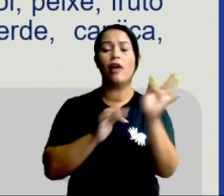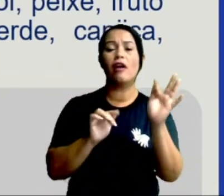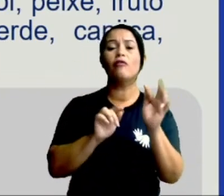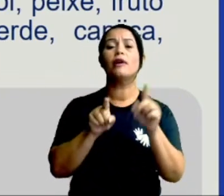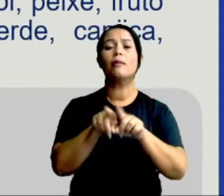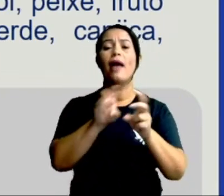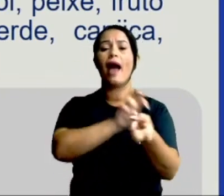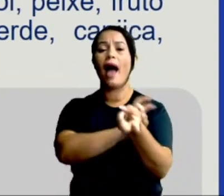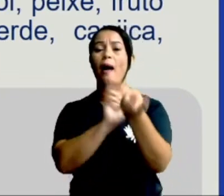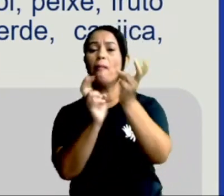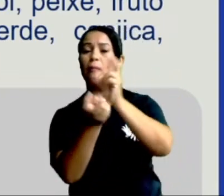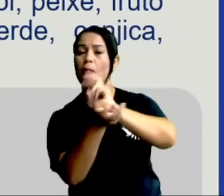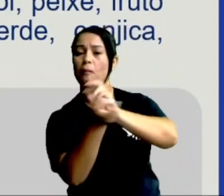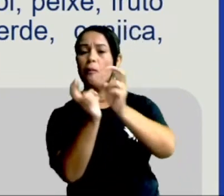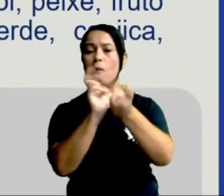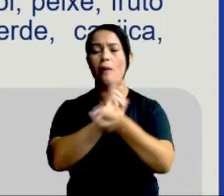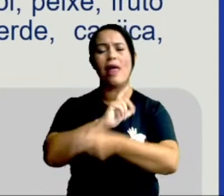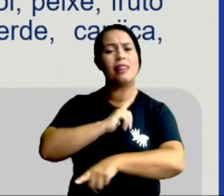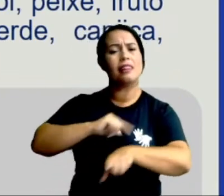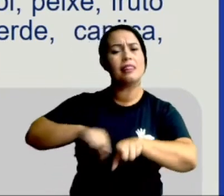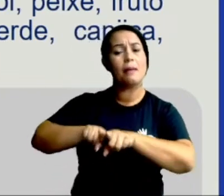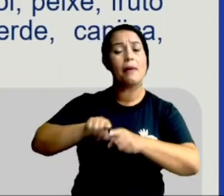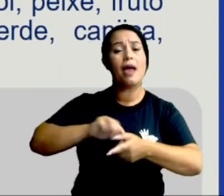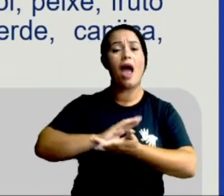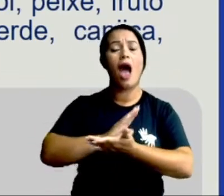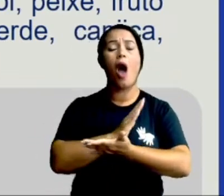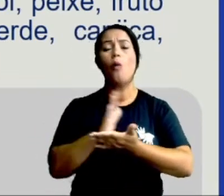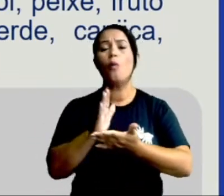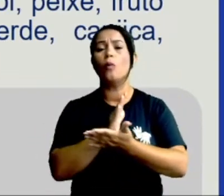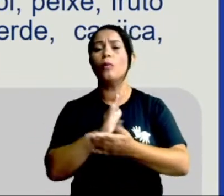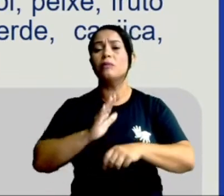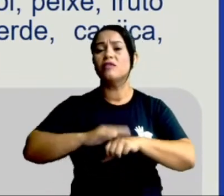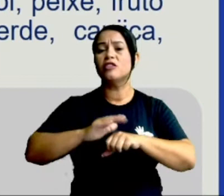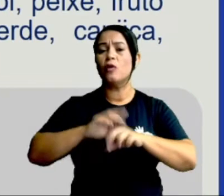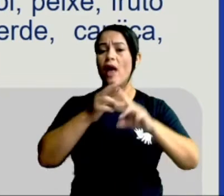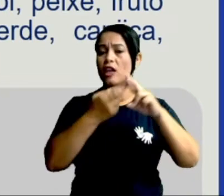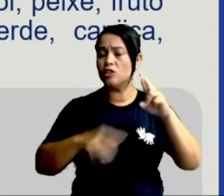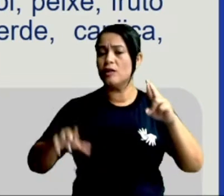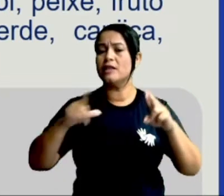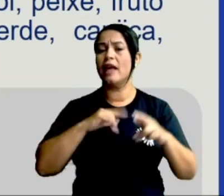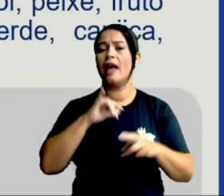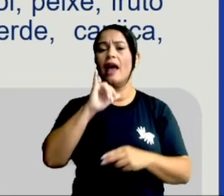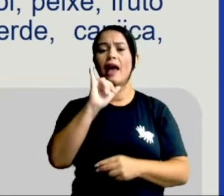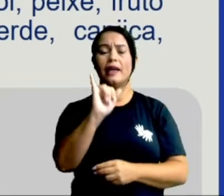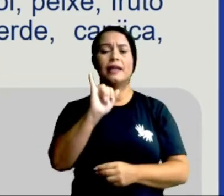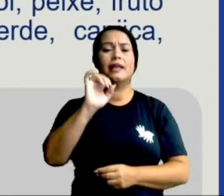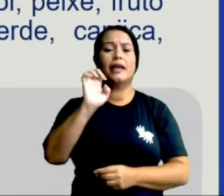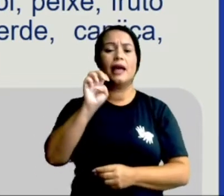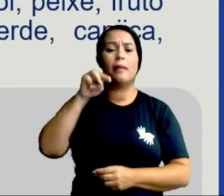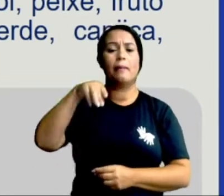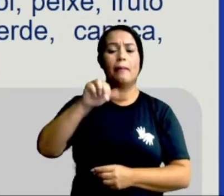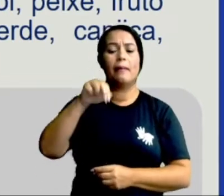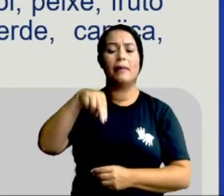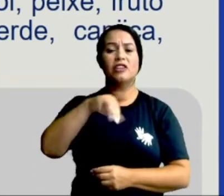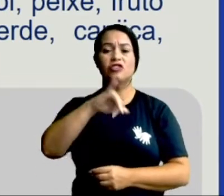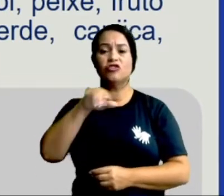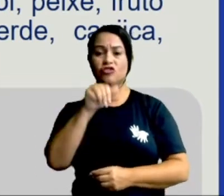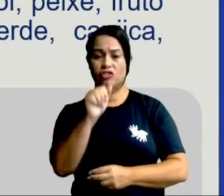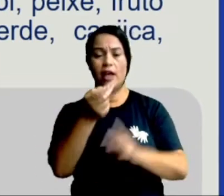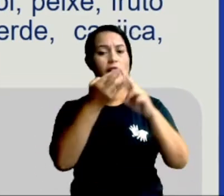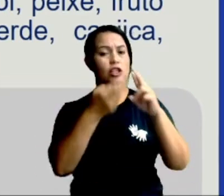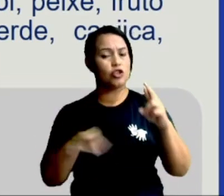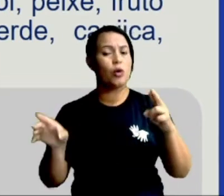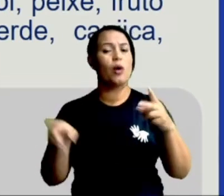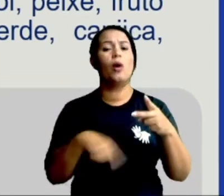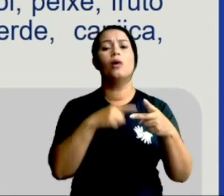capoeira. Algumas manifestações religiosas são a festa de Iemanjá, né? Iemanjá, bem forte,